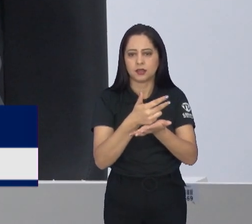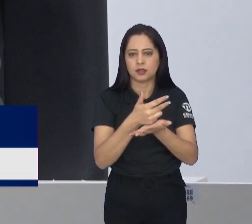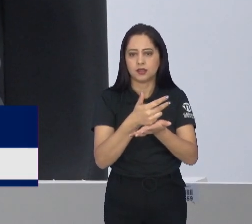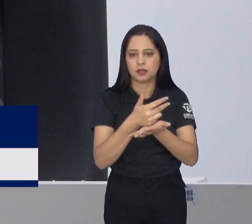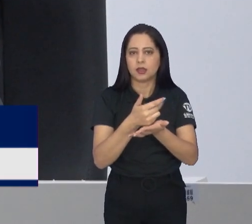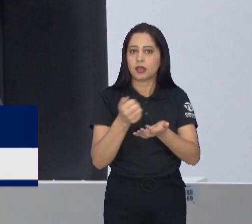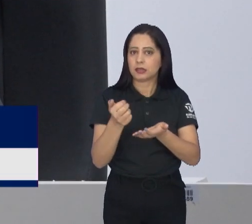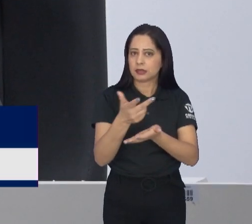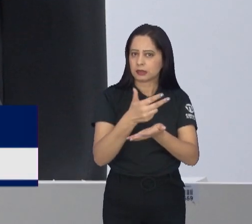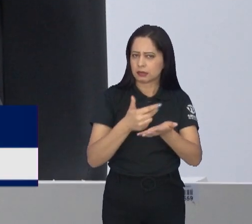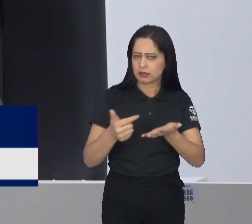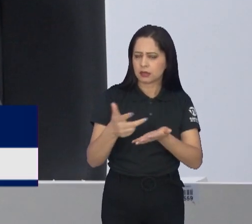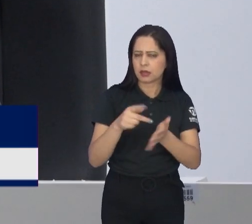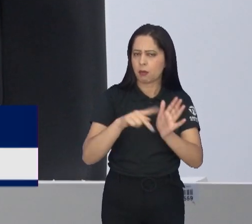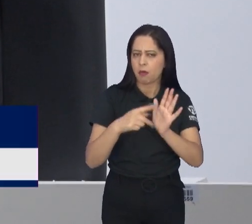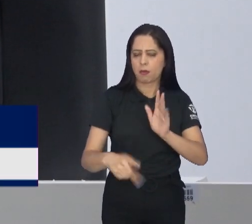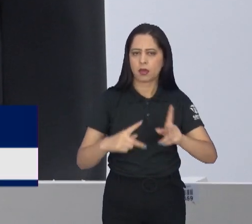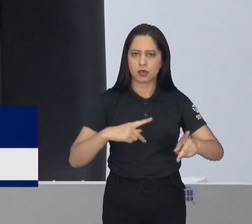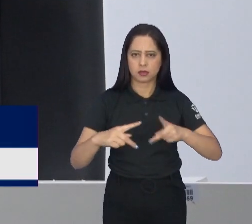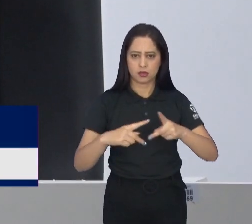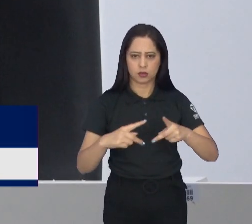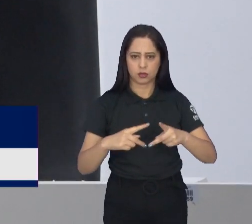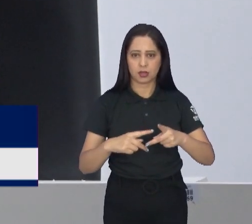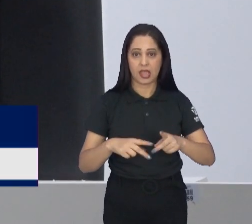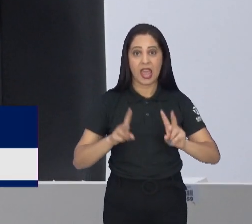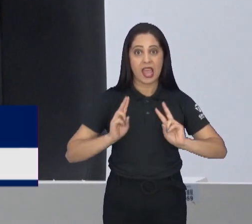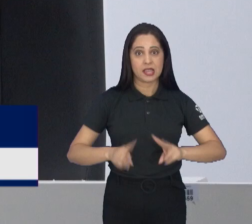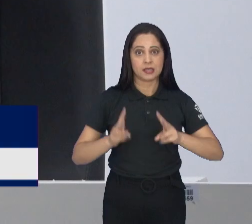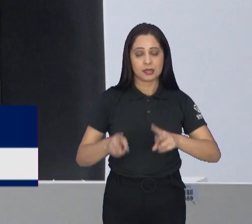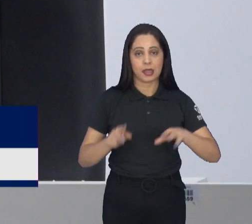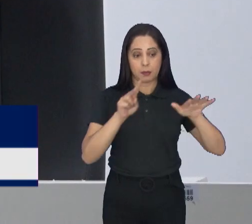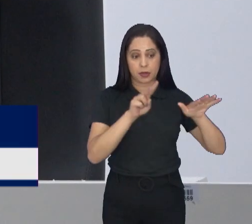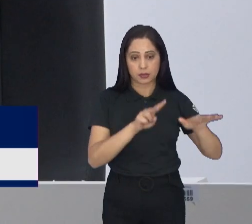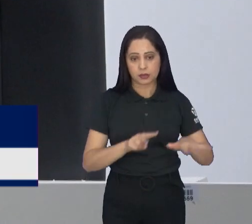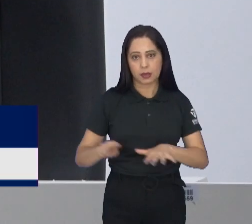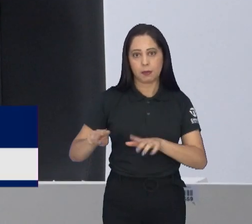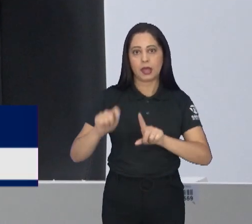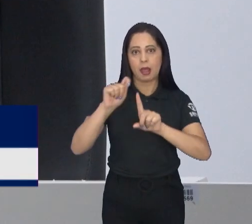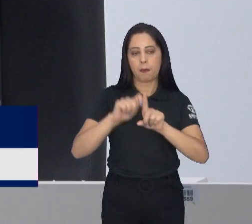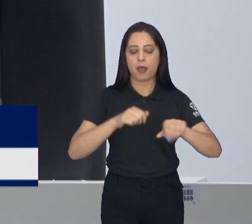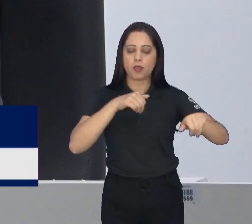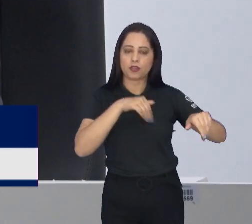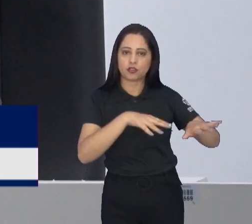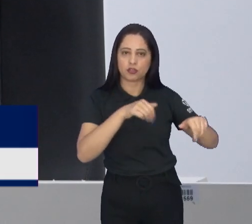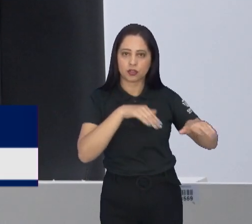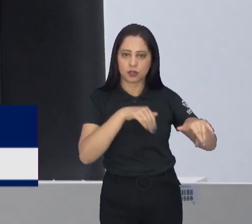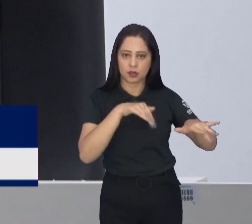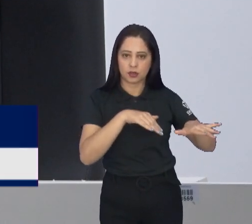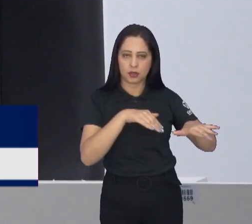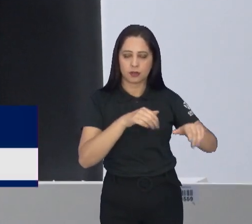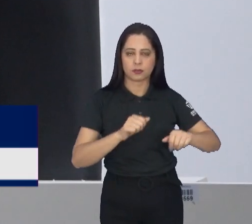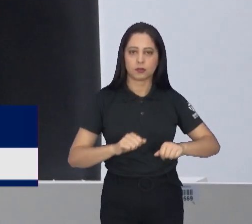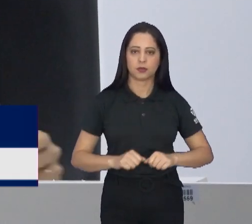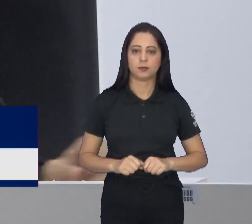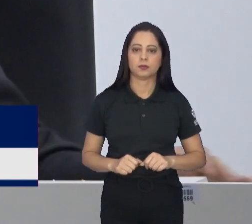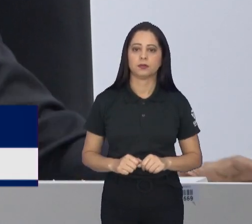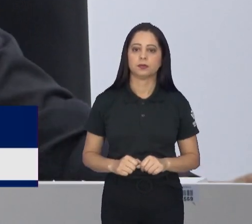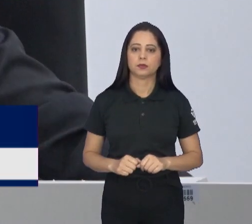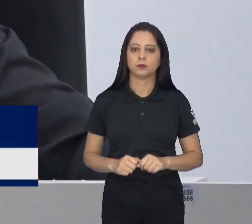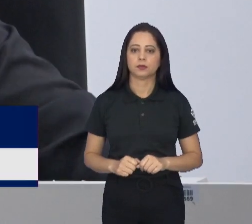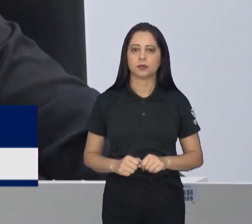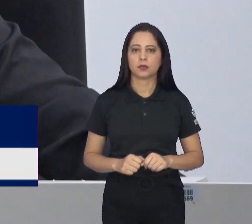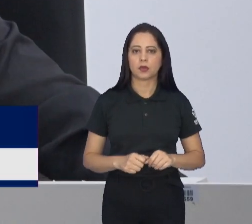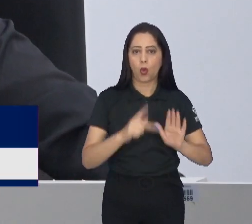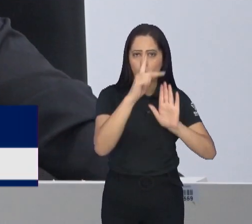de Walk, a ser realizado na segunda quinzena do mês de setembro e dá outras providências. O